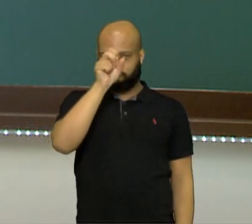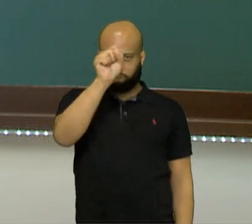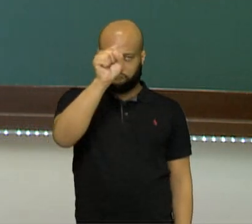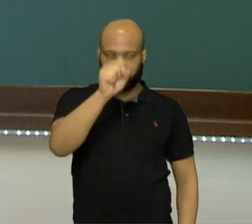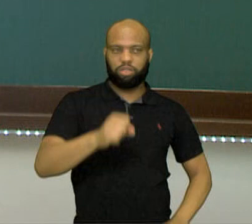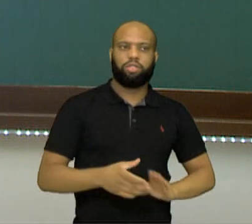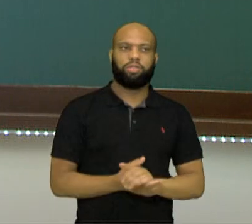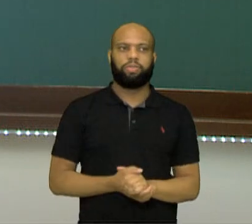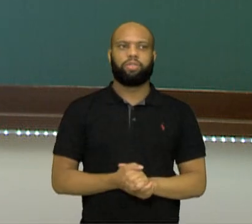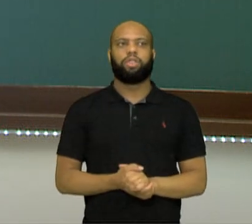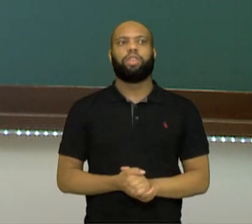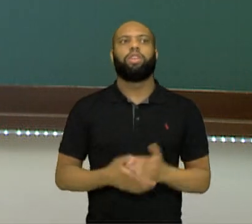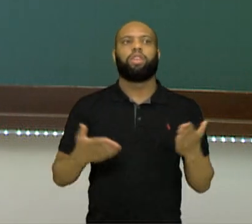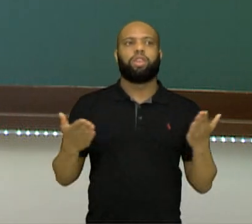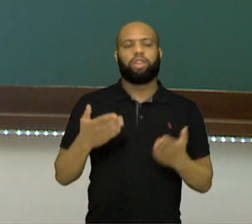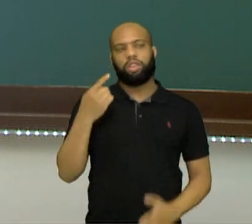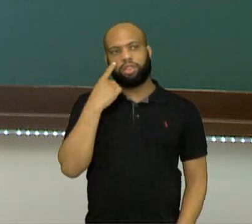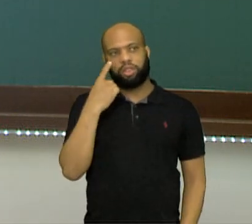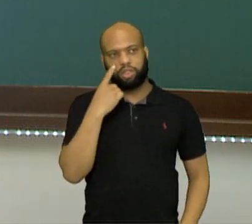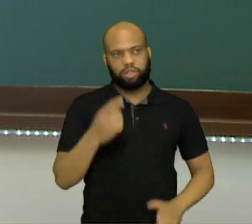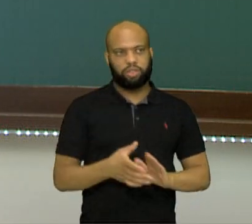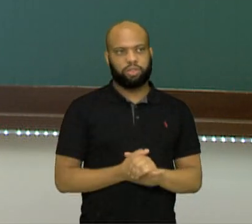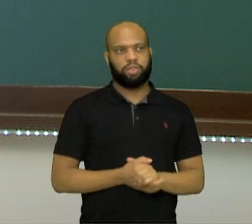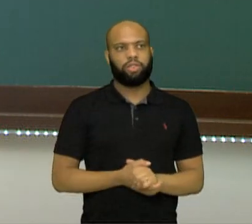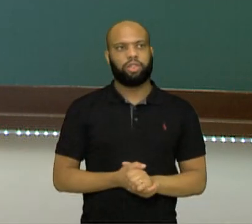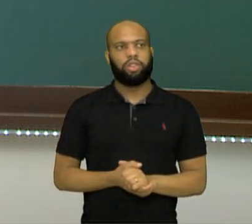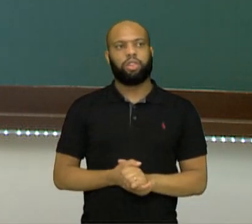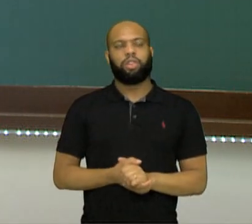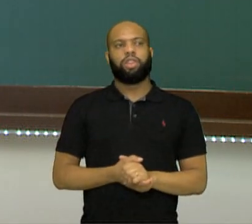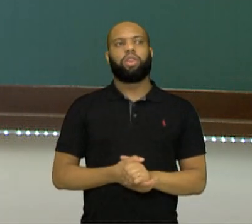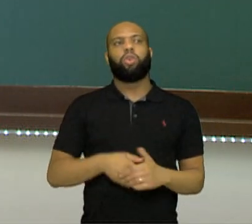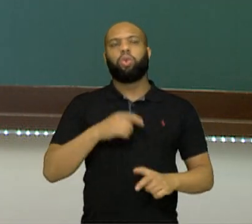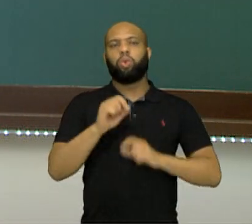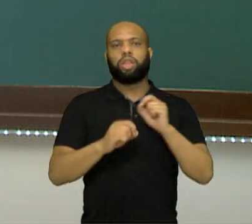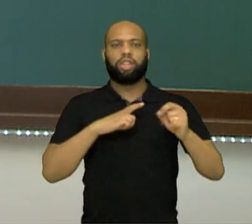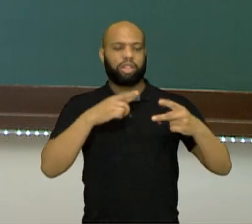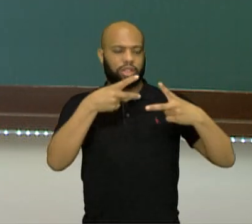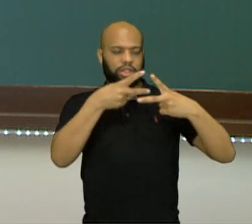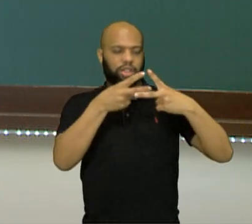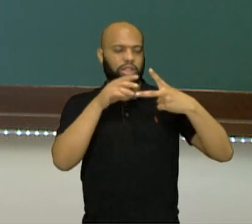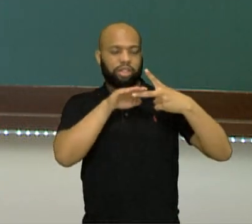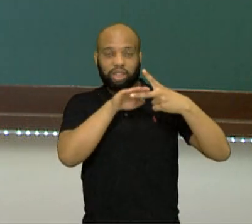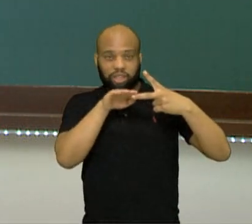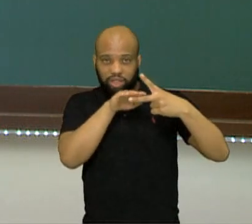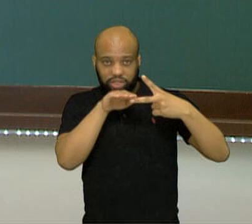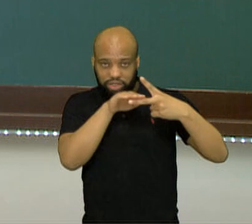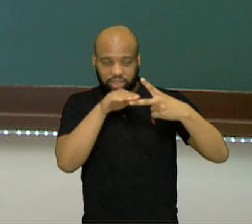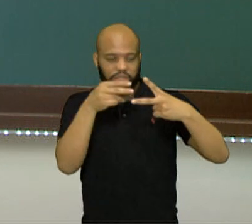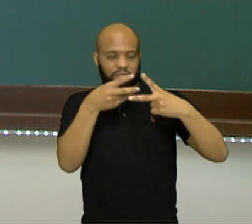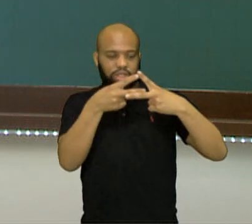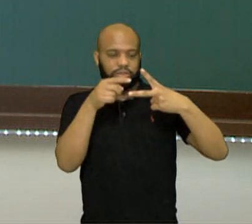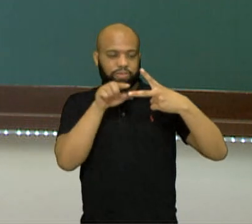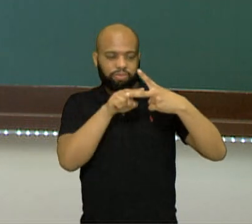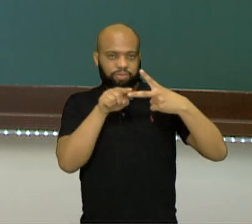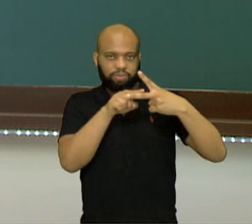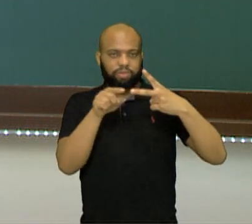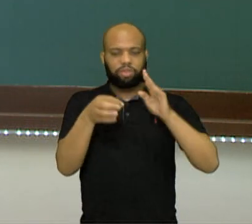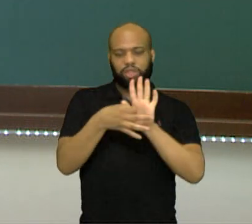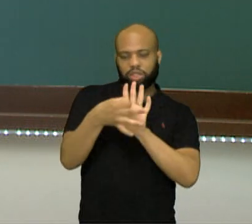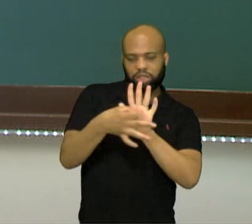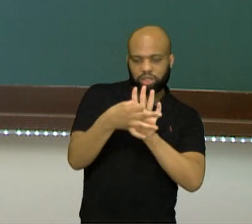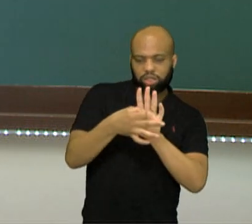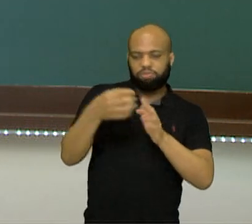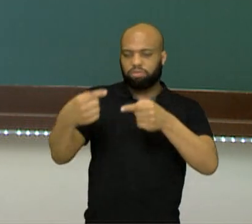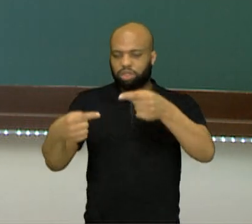forte. Então vamos observar aqui, né? Vejam que o que está lá embaixo, aquela argumentação ou na contra-argumentação que você